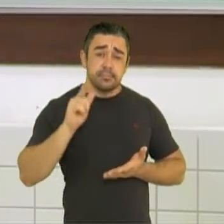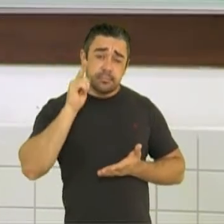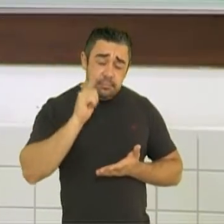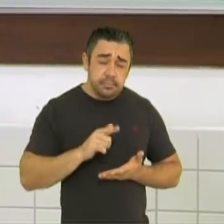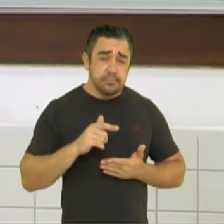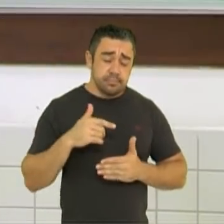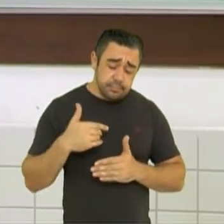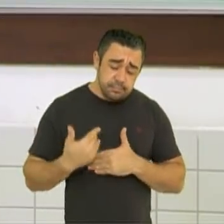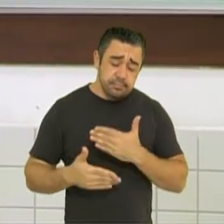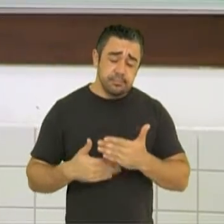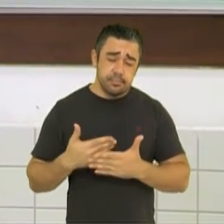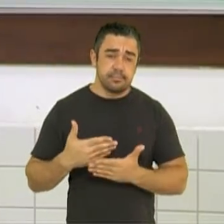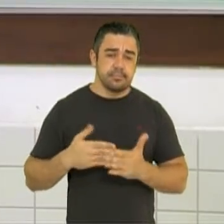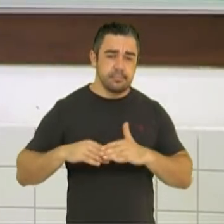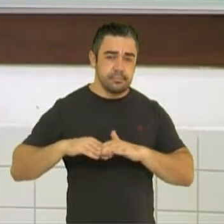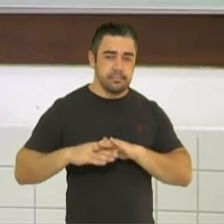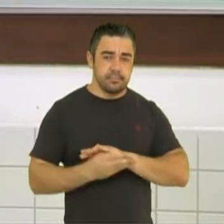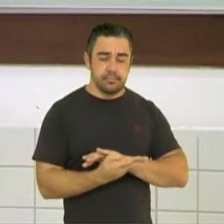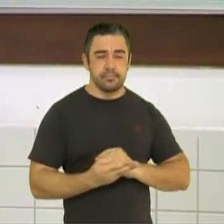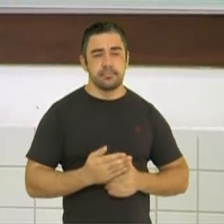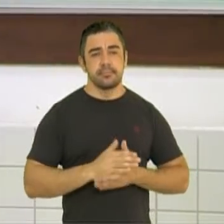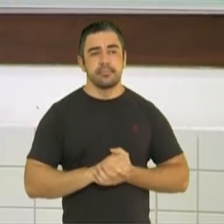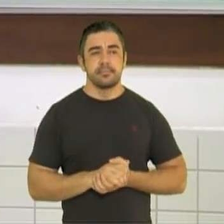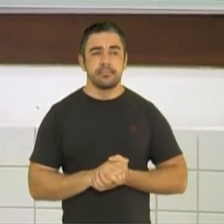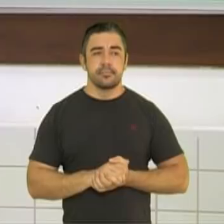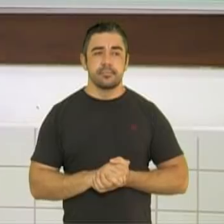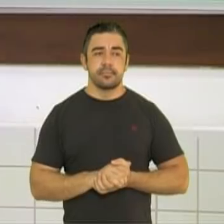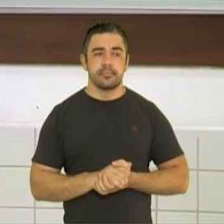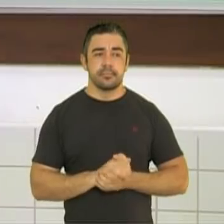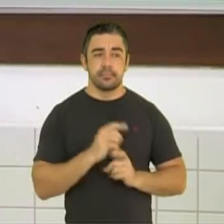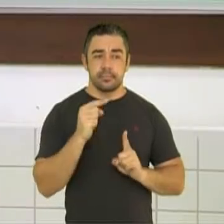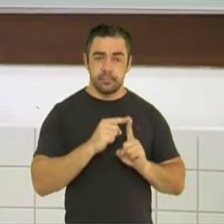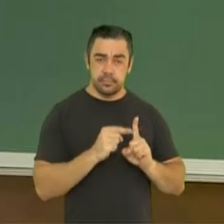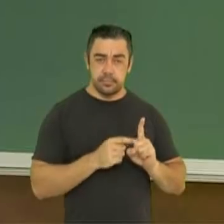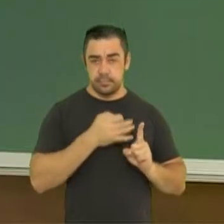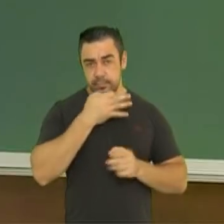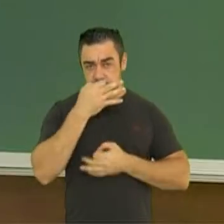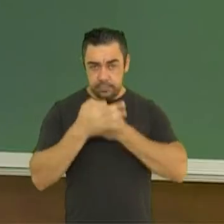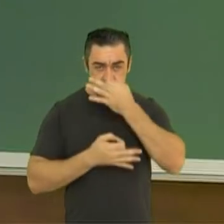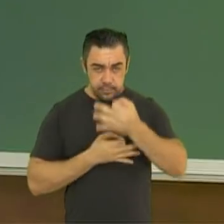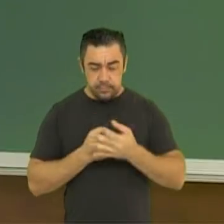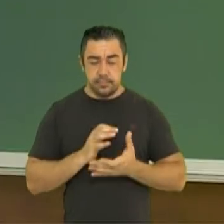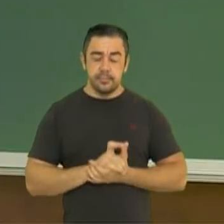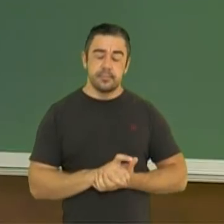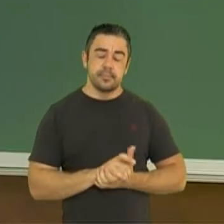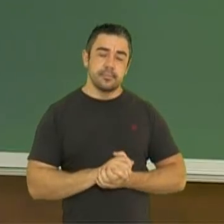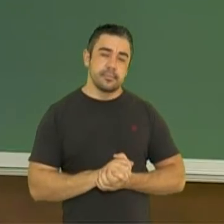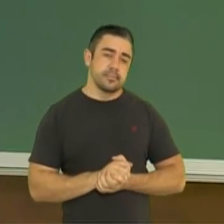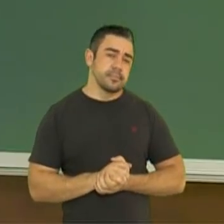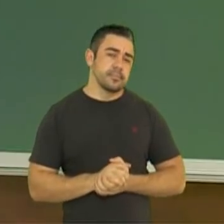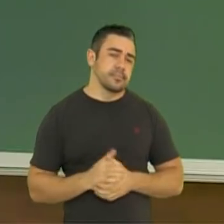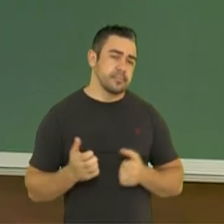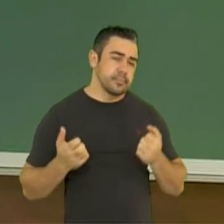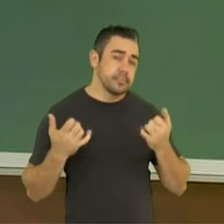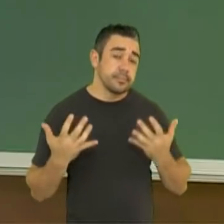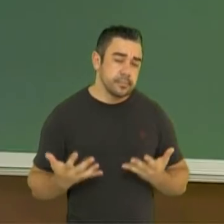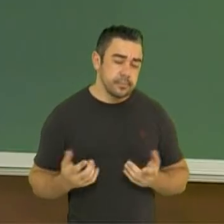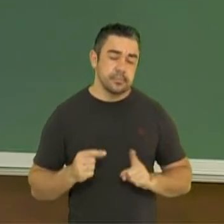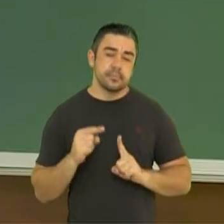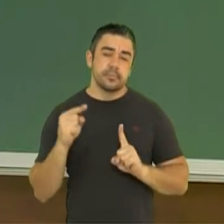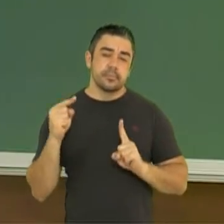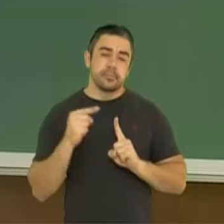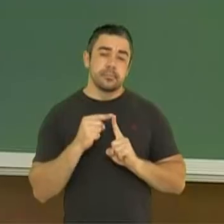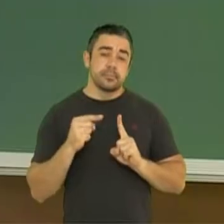o tempo pegando o jeito, tá? Então vamos lá. Tipos de argumentos. Quero falar para vocês sobre os tipos